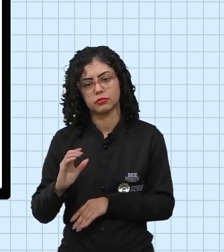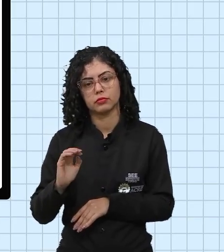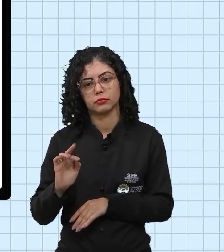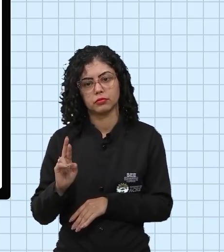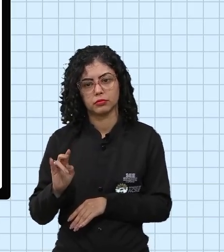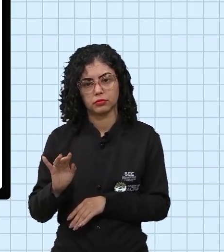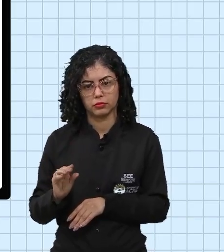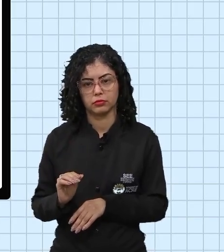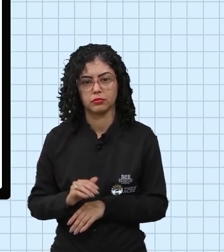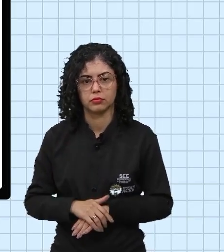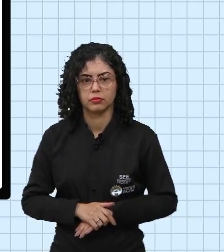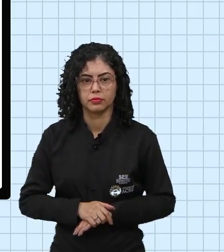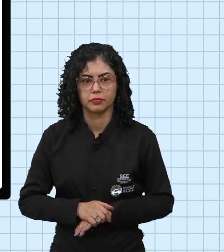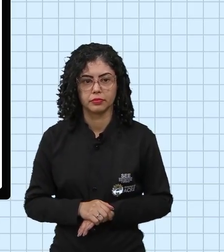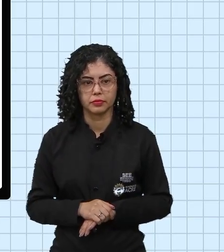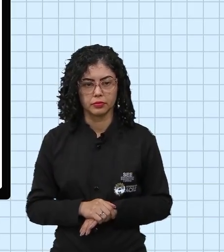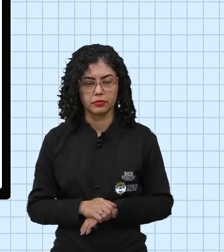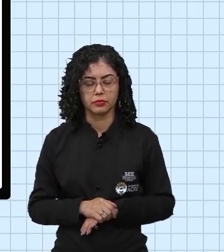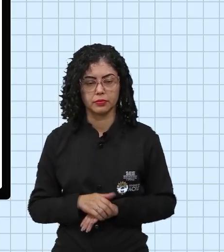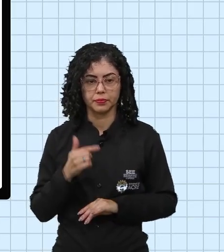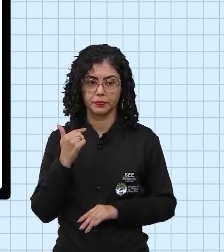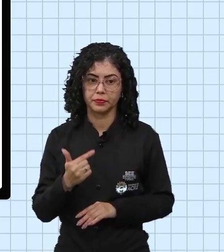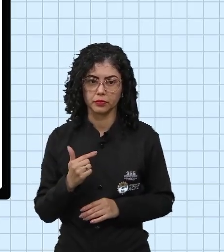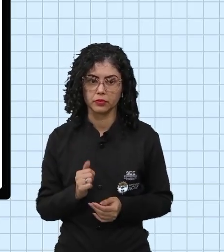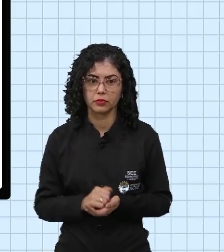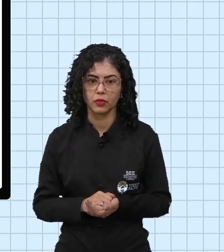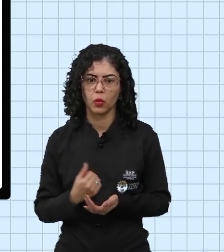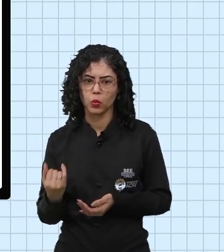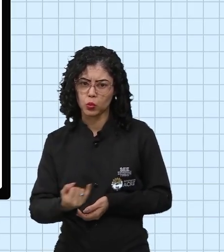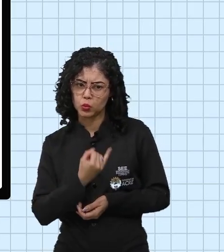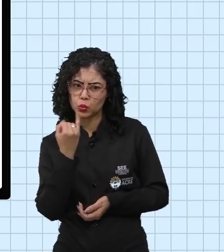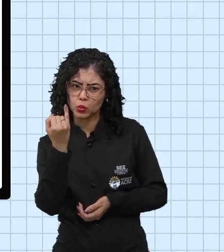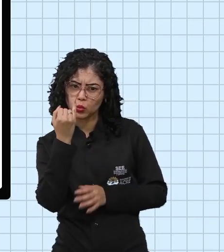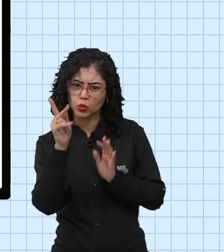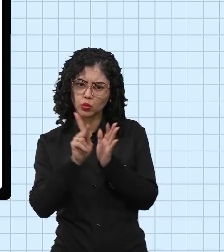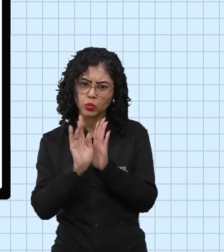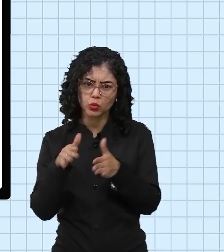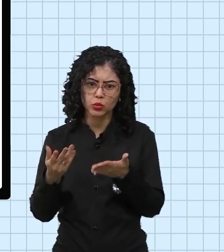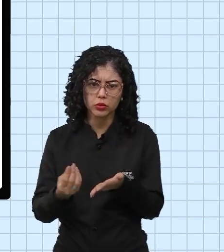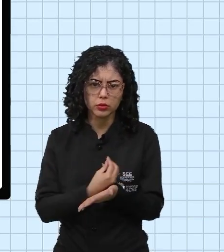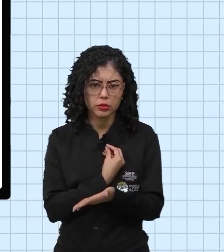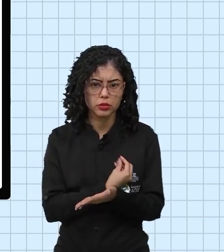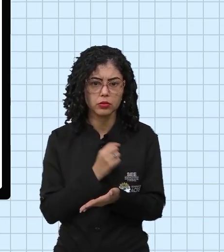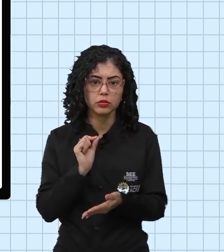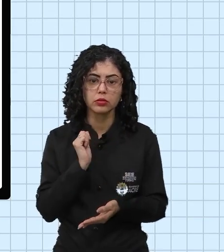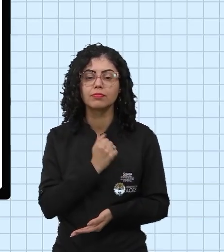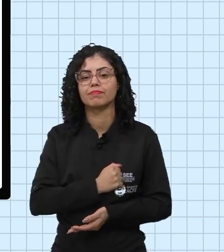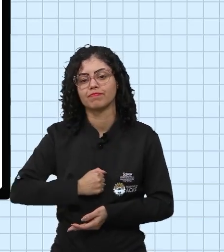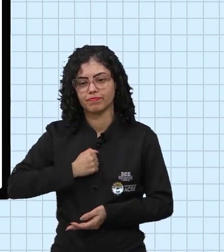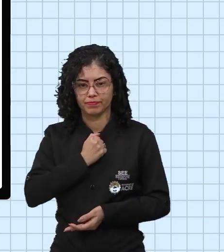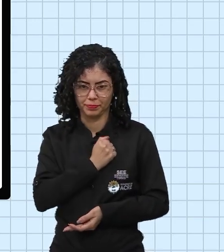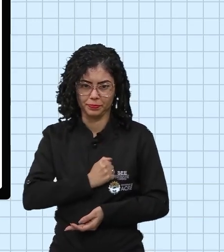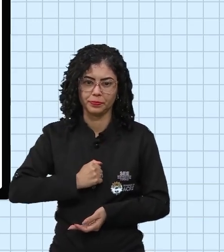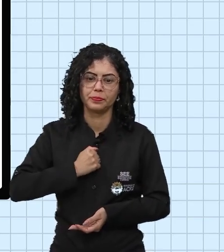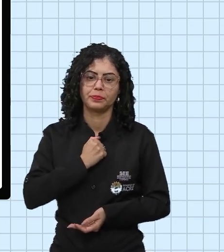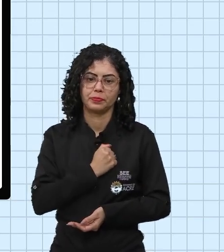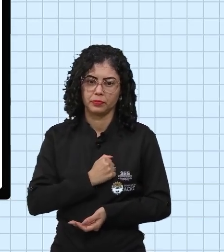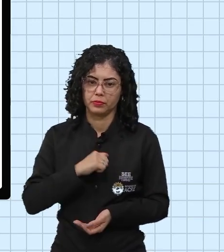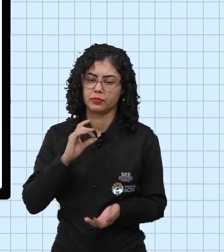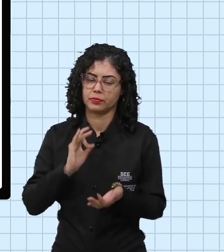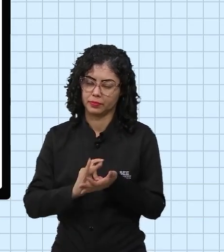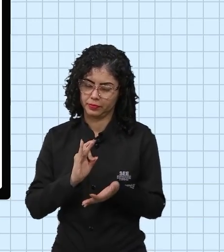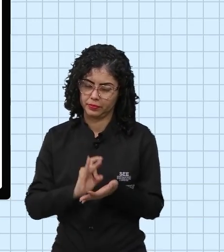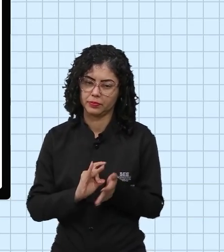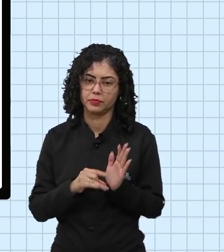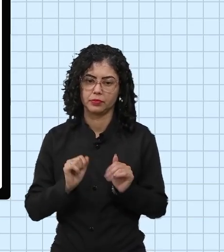colocaria Casimiro de Abreu. 2. O principal sentimento presente no trecho é a saudade. Isso era o que era